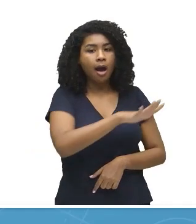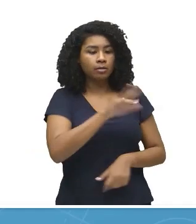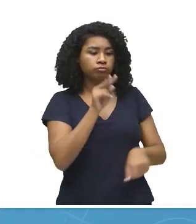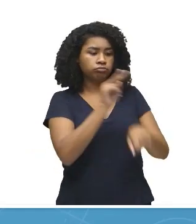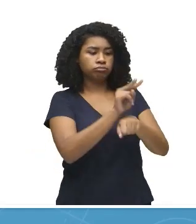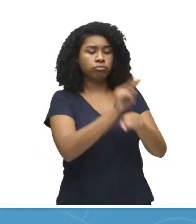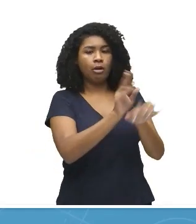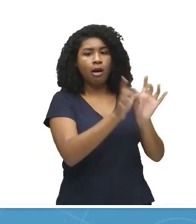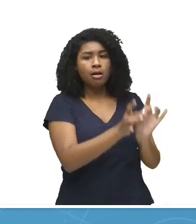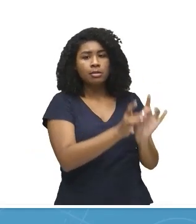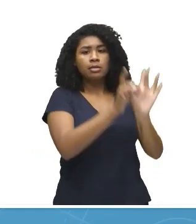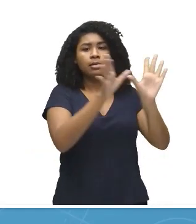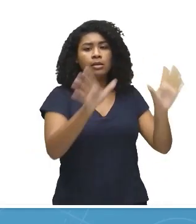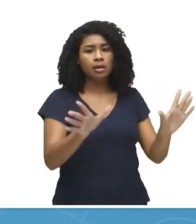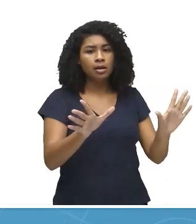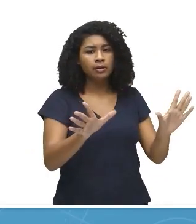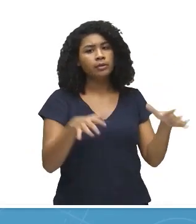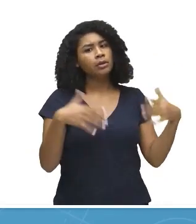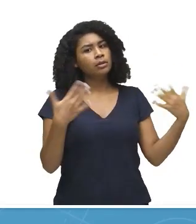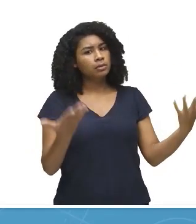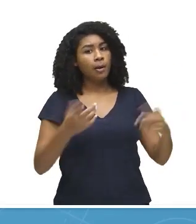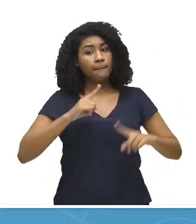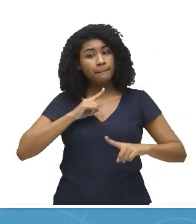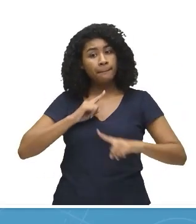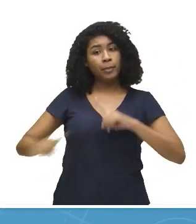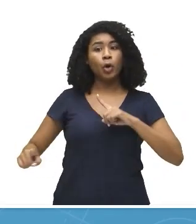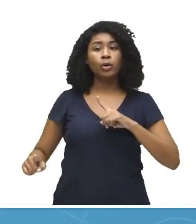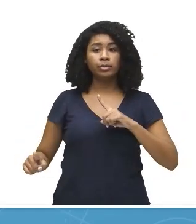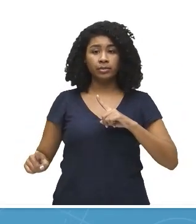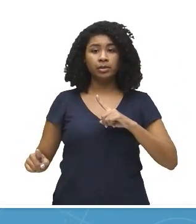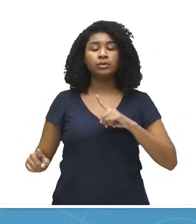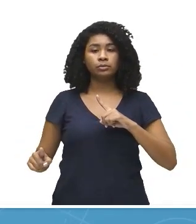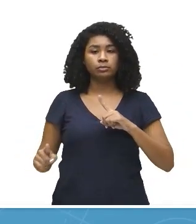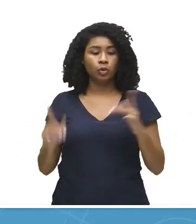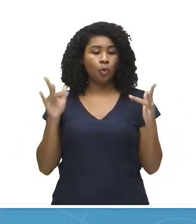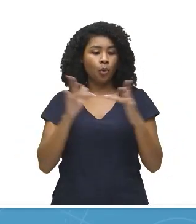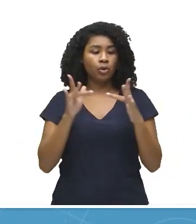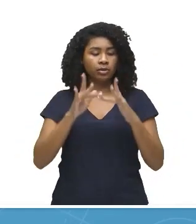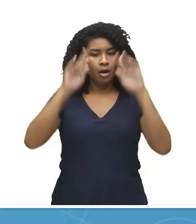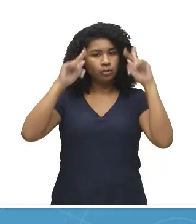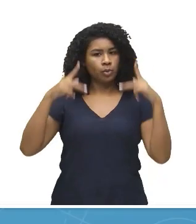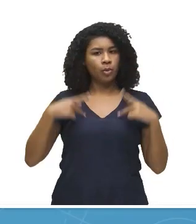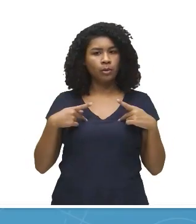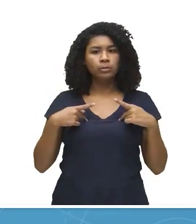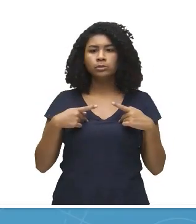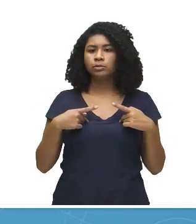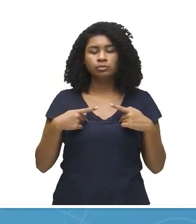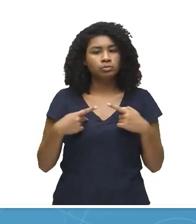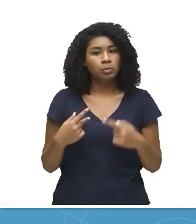preservação ambiental, ela não pode ter essa intervenção humana para